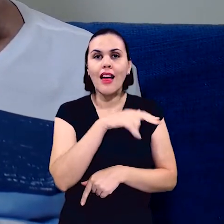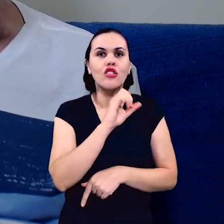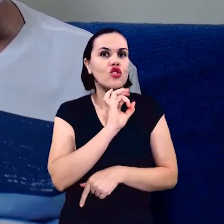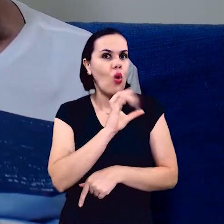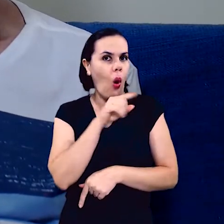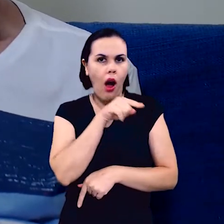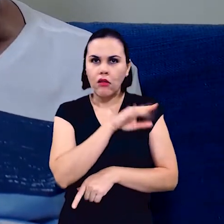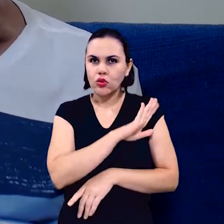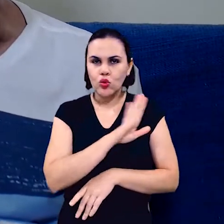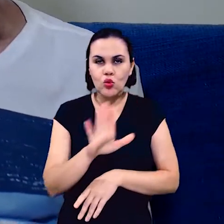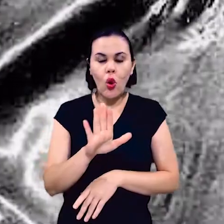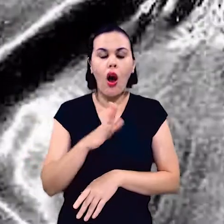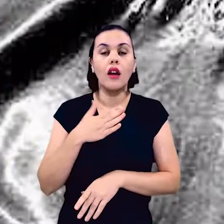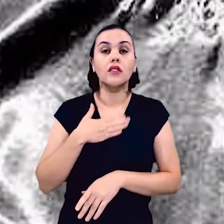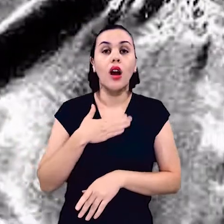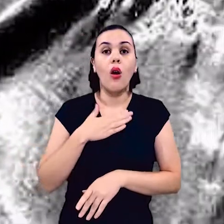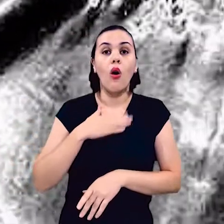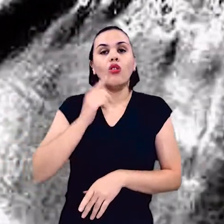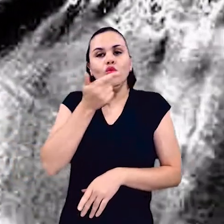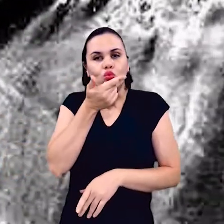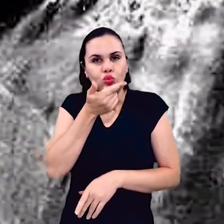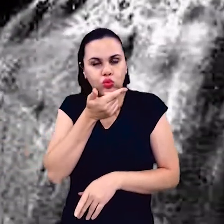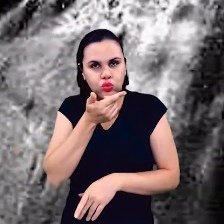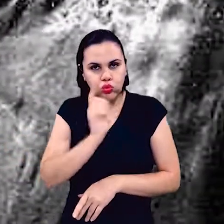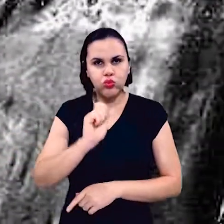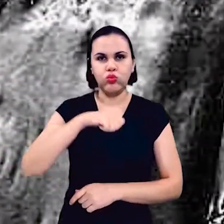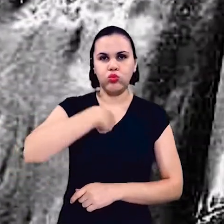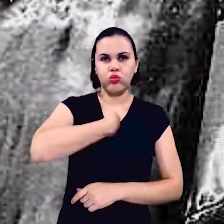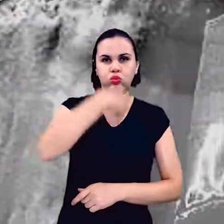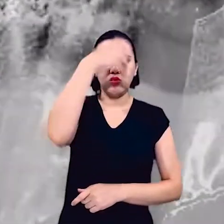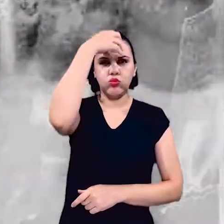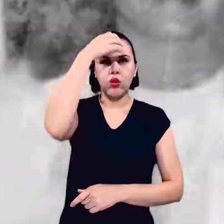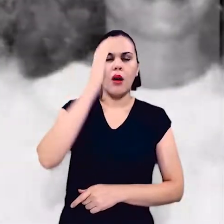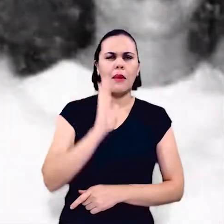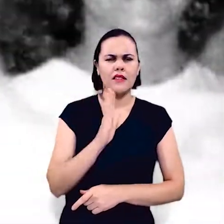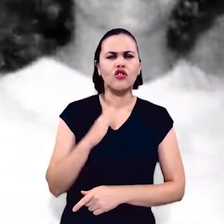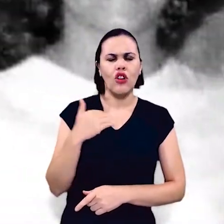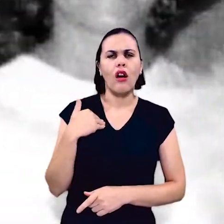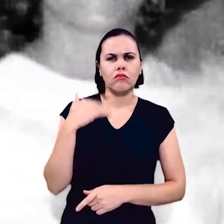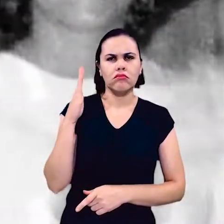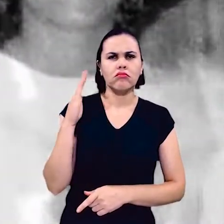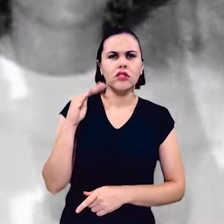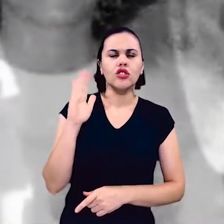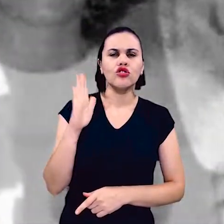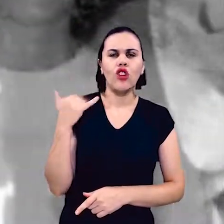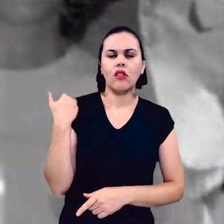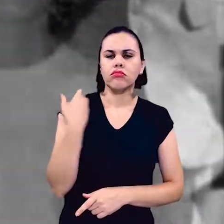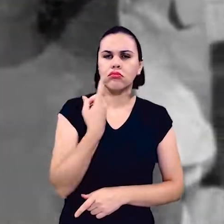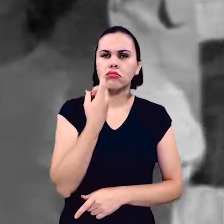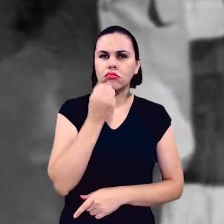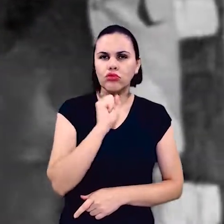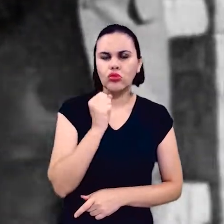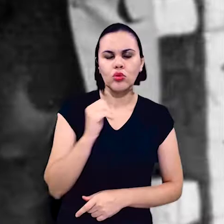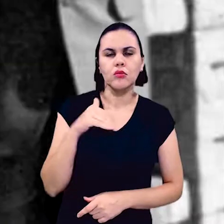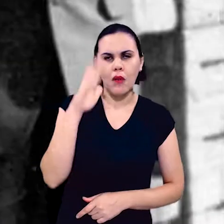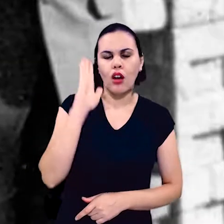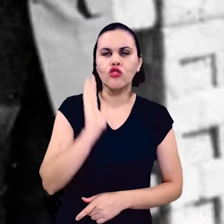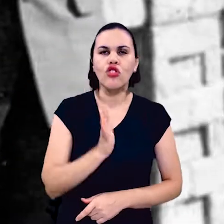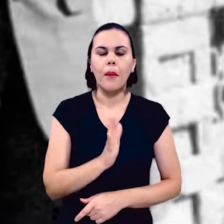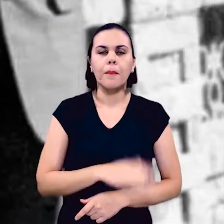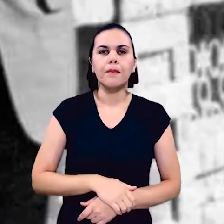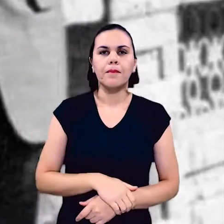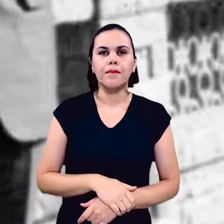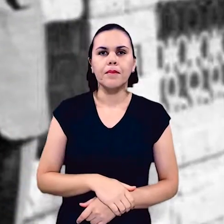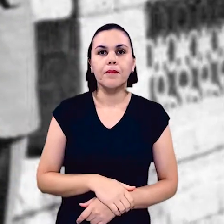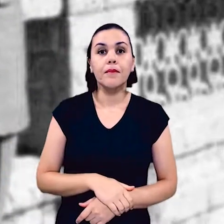filha do seu Carvalhinho. Então eu fui outra vez. Né? Aí eu já tinha 18